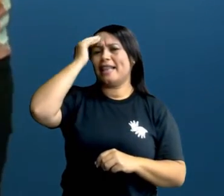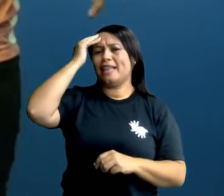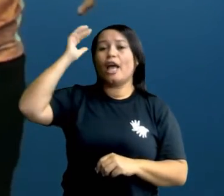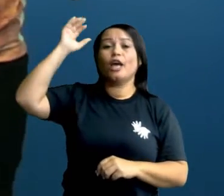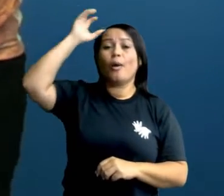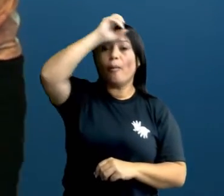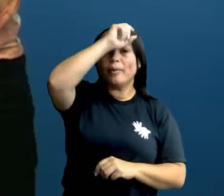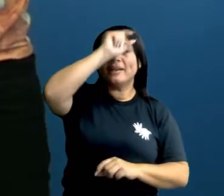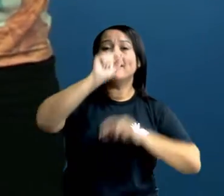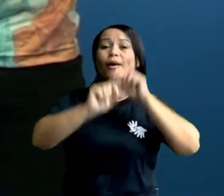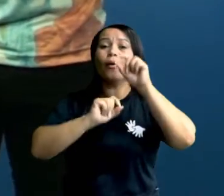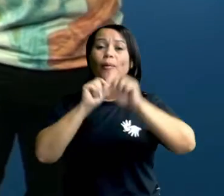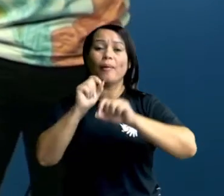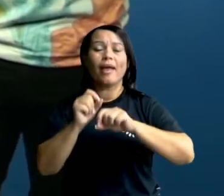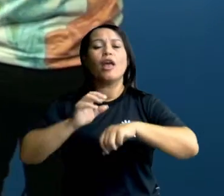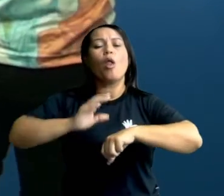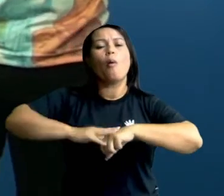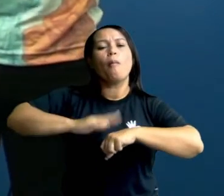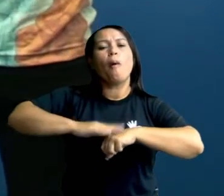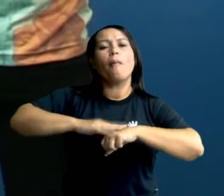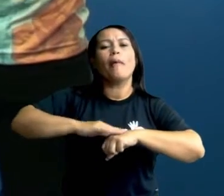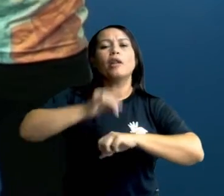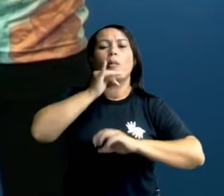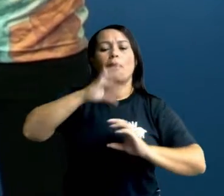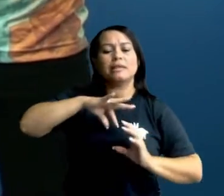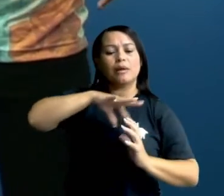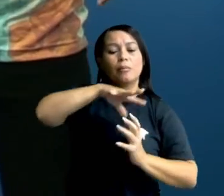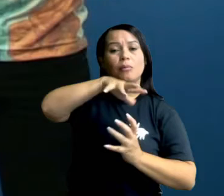que enquanto em um determinado momento